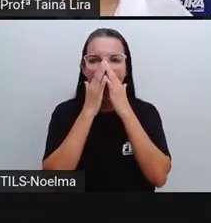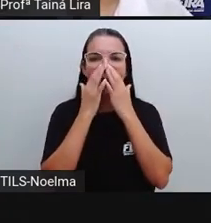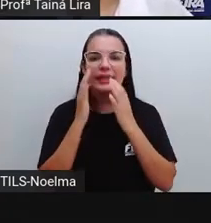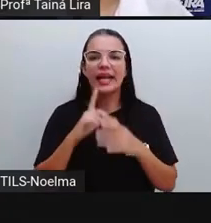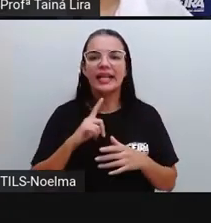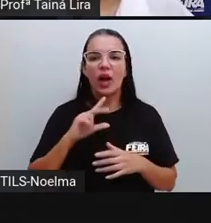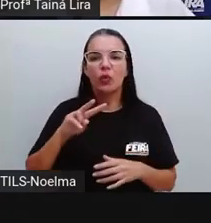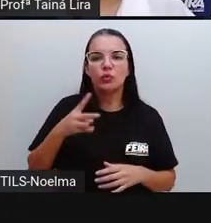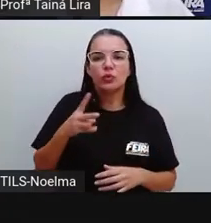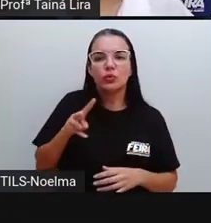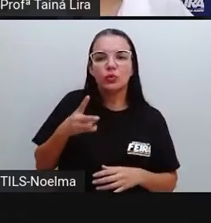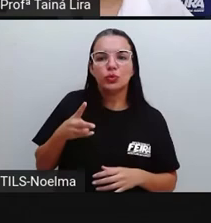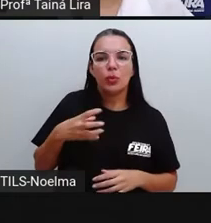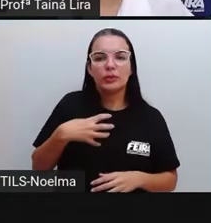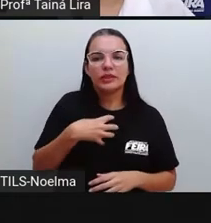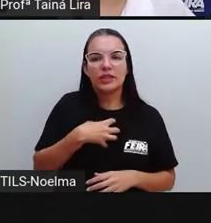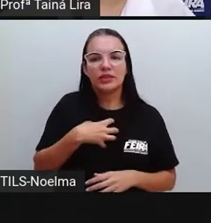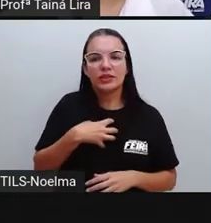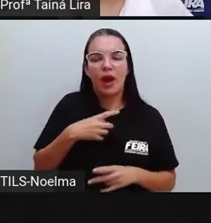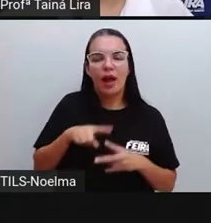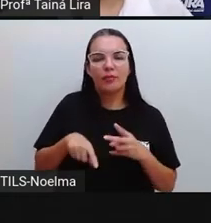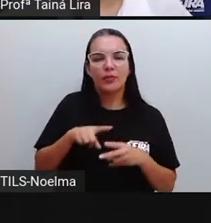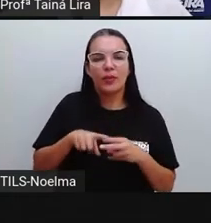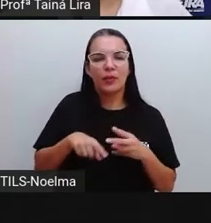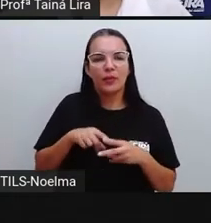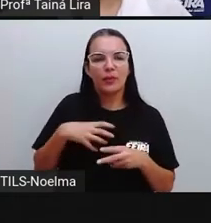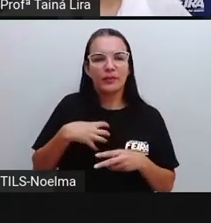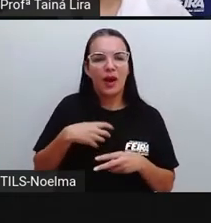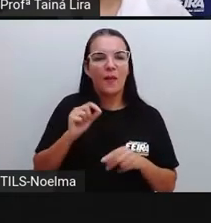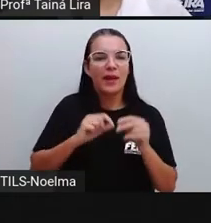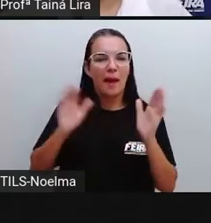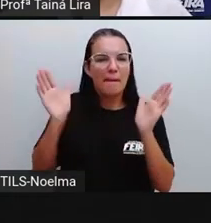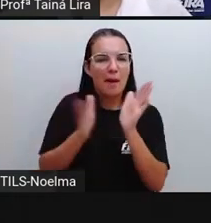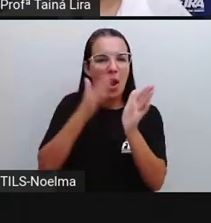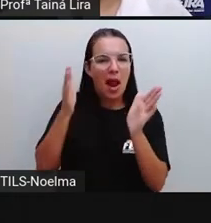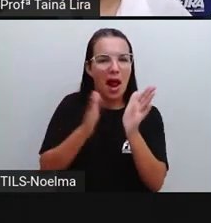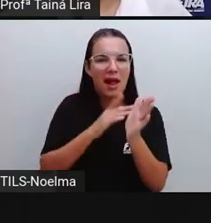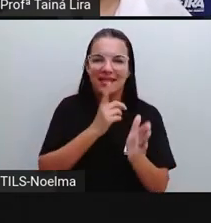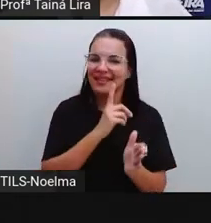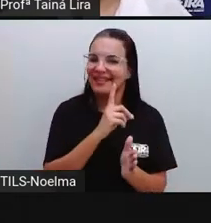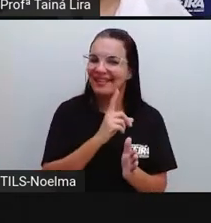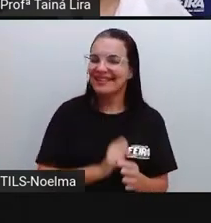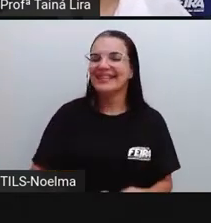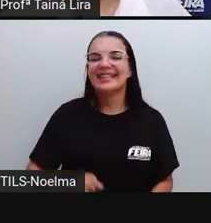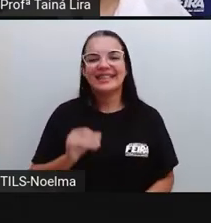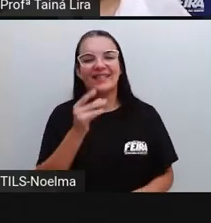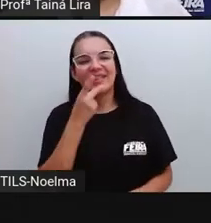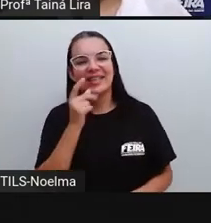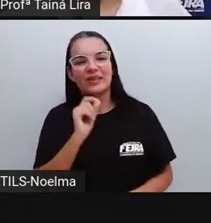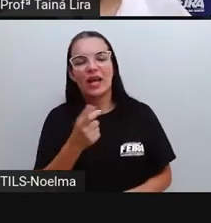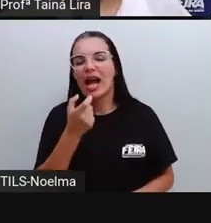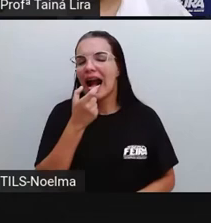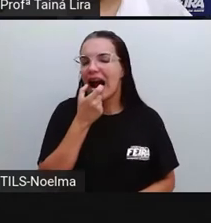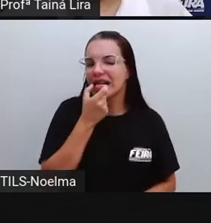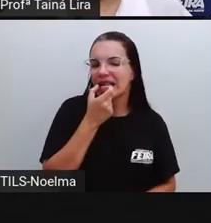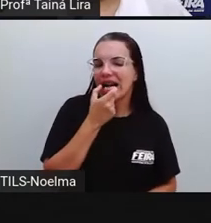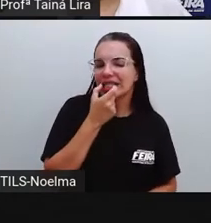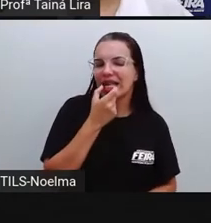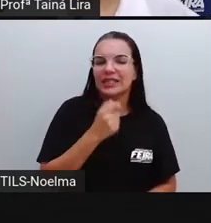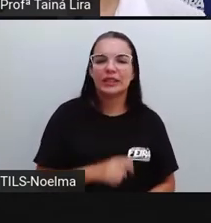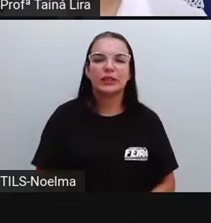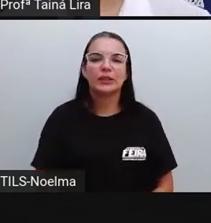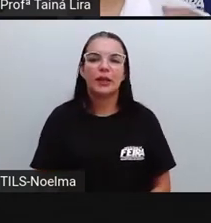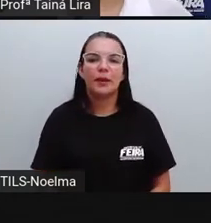aí nessa propaganda. Mas ele tá falando da bolacha, ó, Bono, da Nestlé, tá bom? E olha